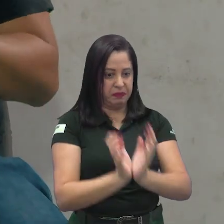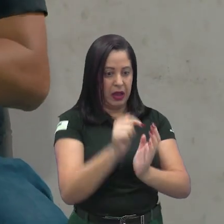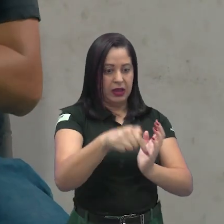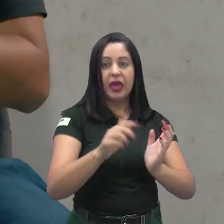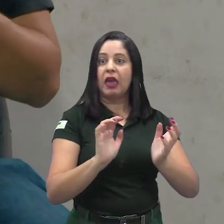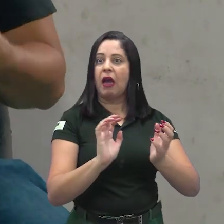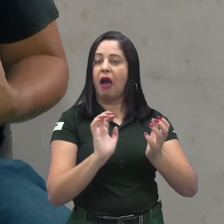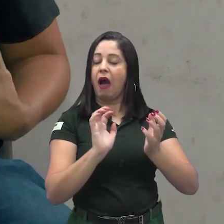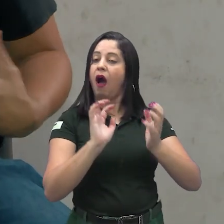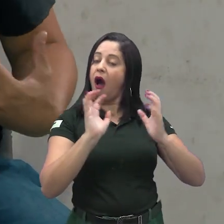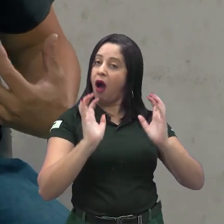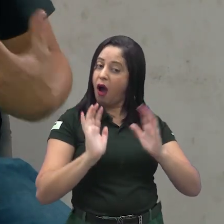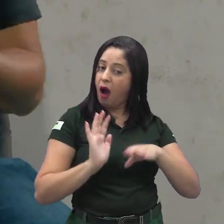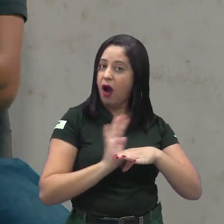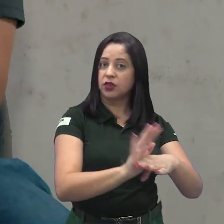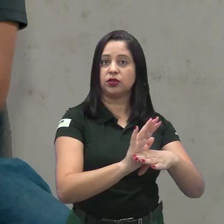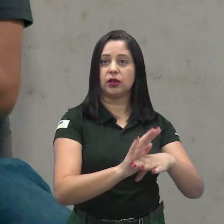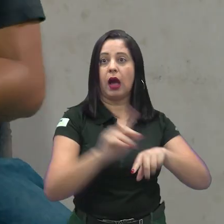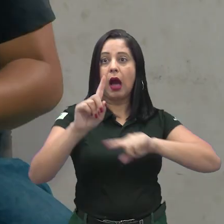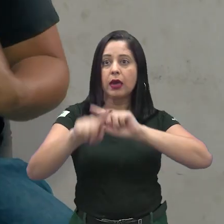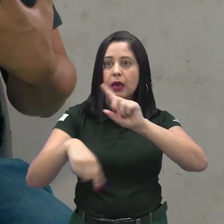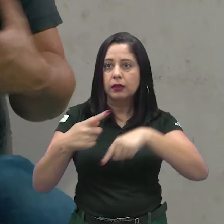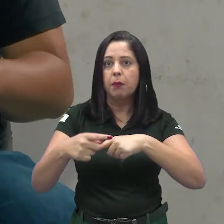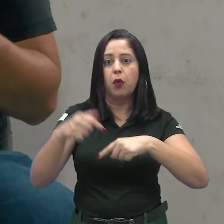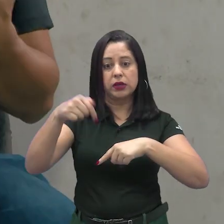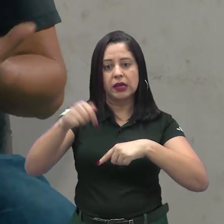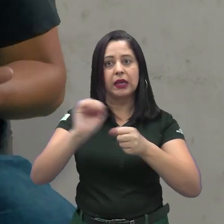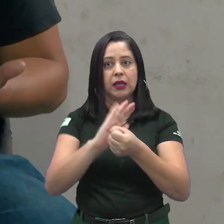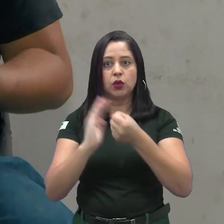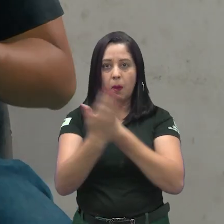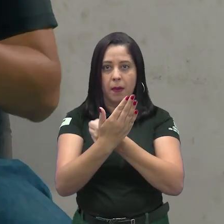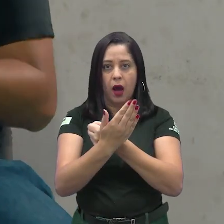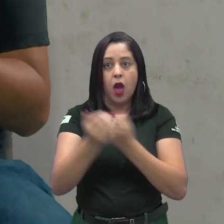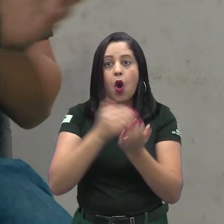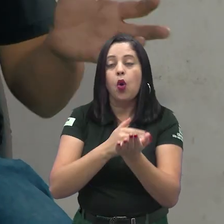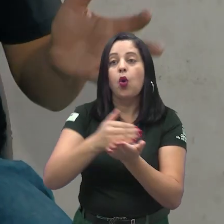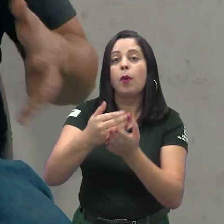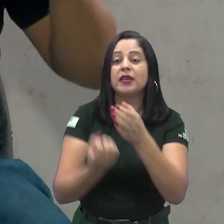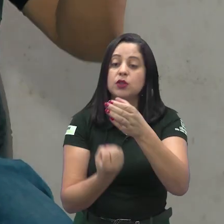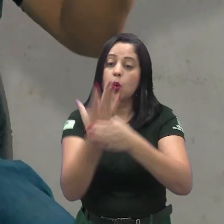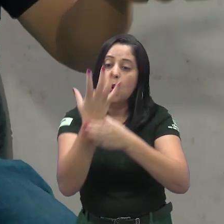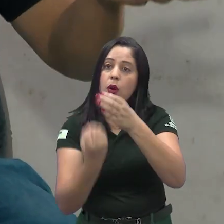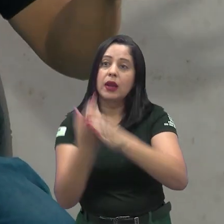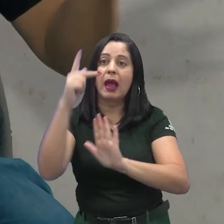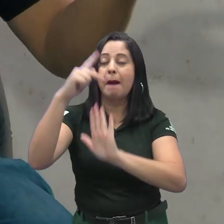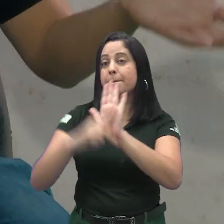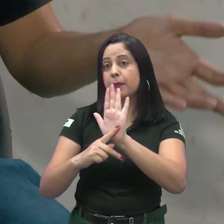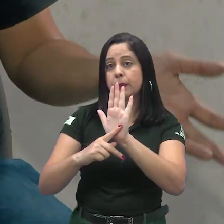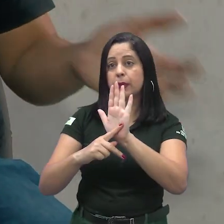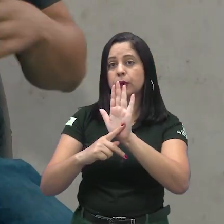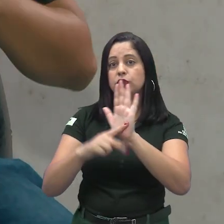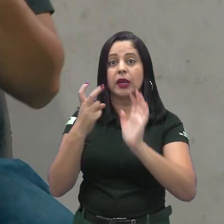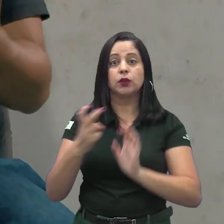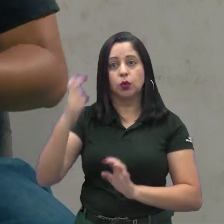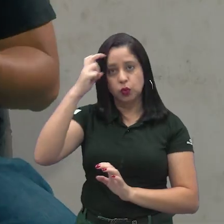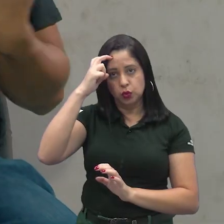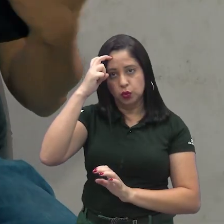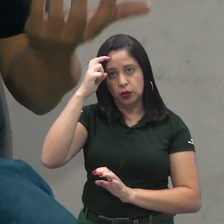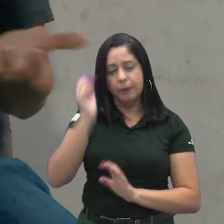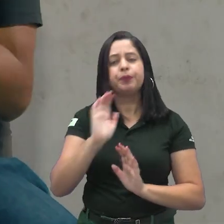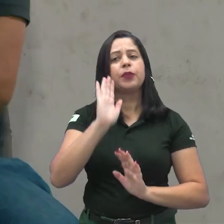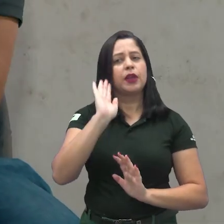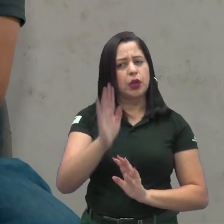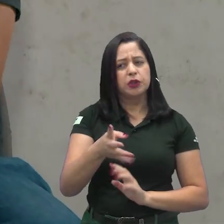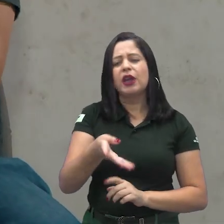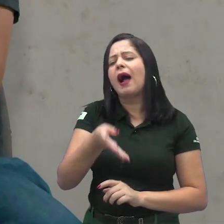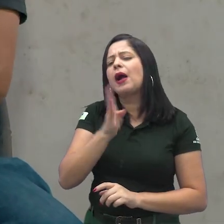pouco depois, já começa a ter ações culturais aqui dentro. Então foi assim que a gente conheceu eles. A gente já conhecia os integrantes, alguns integrantes do Velhos, antes de o Velhos